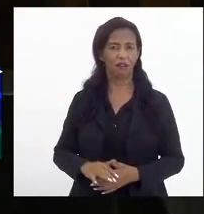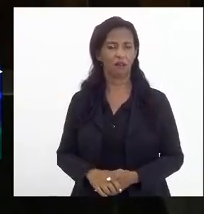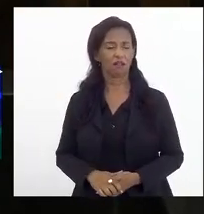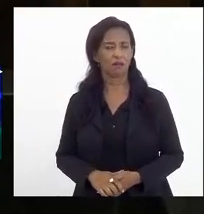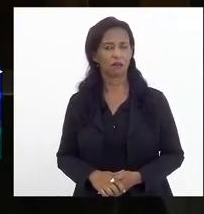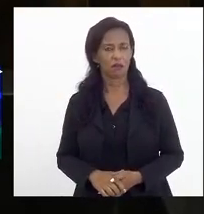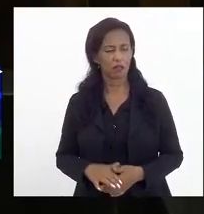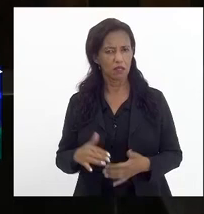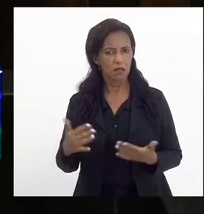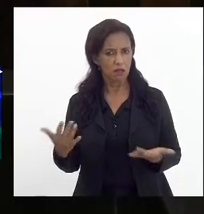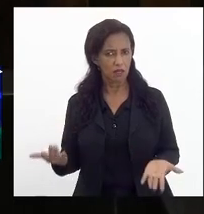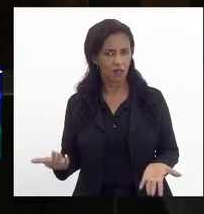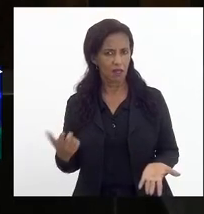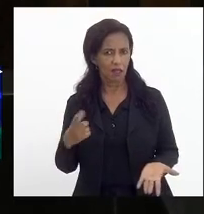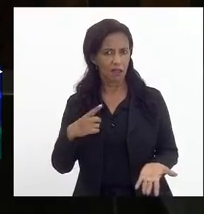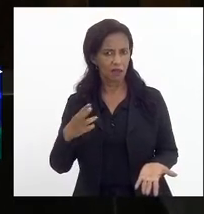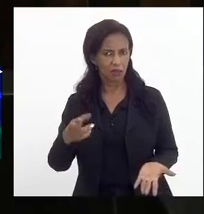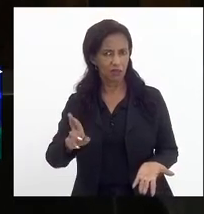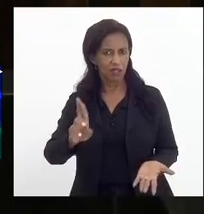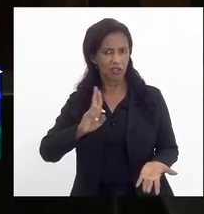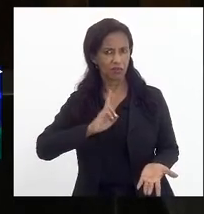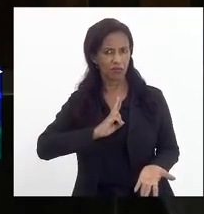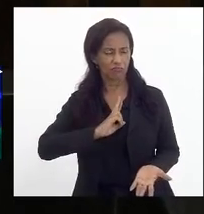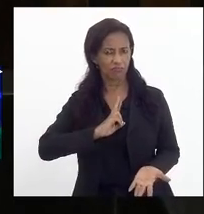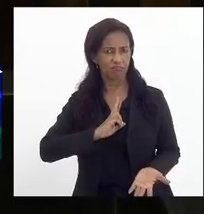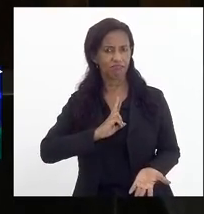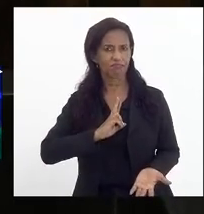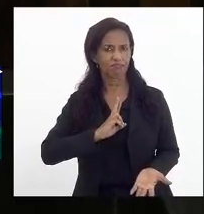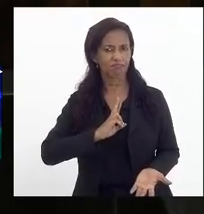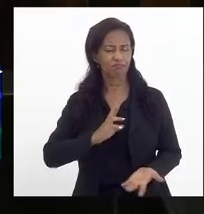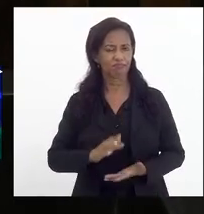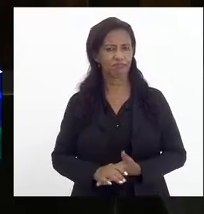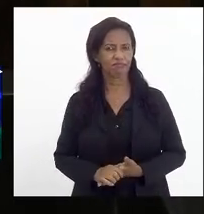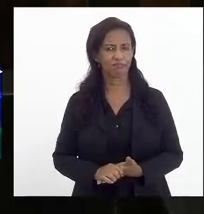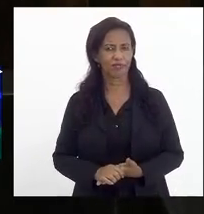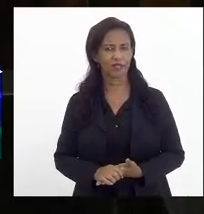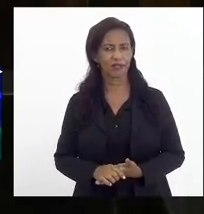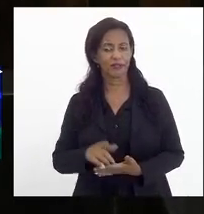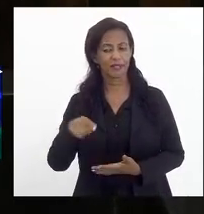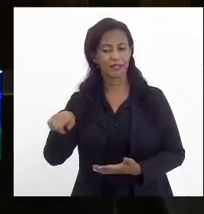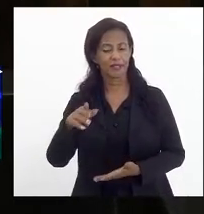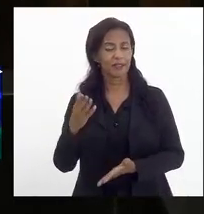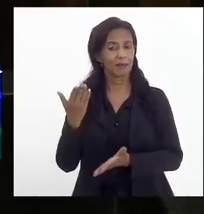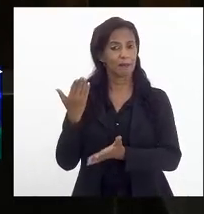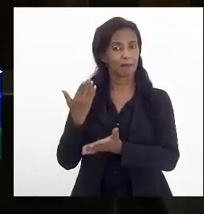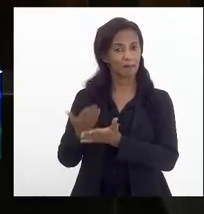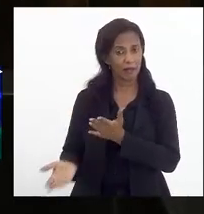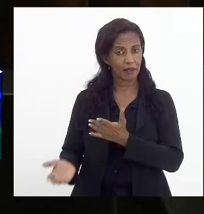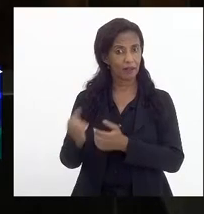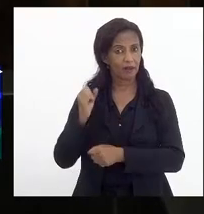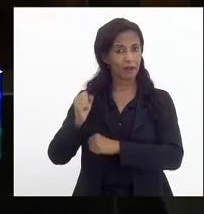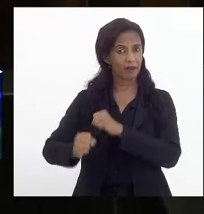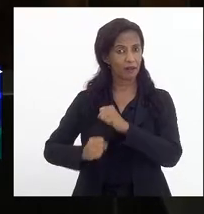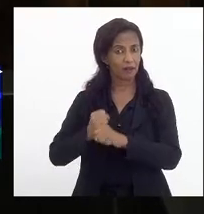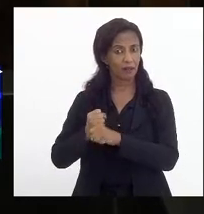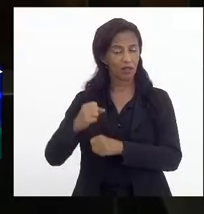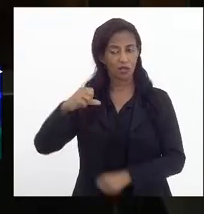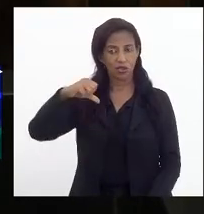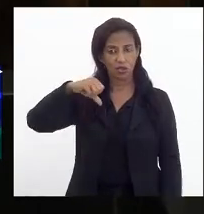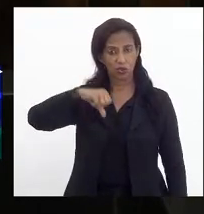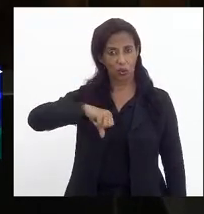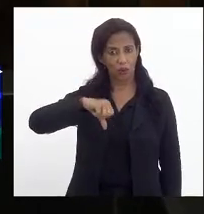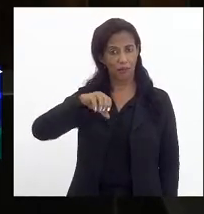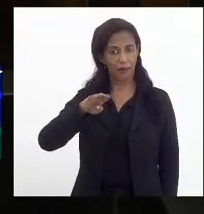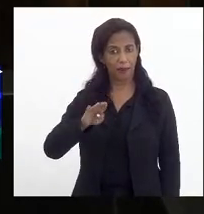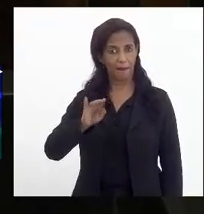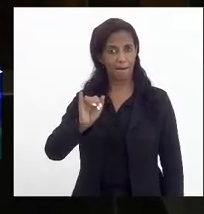Hum será que nós estamos tendo um retorno e dessa perda anual de 9 bilhões